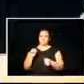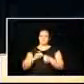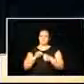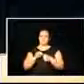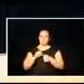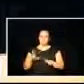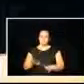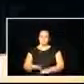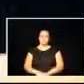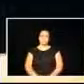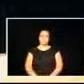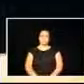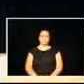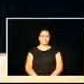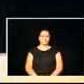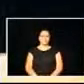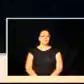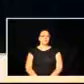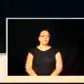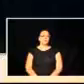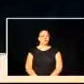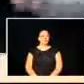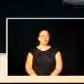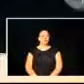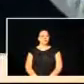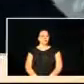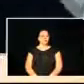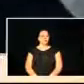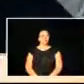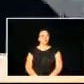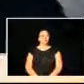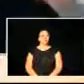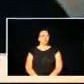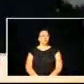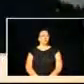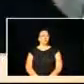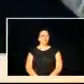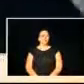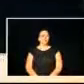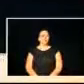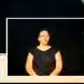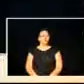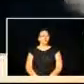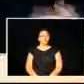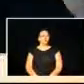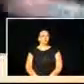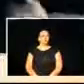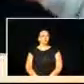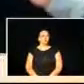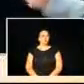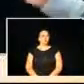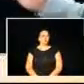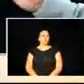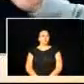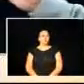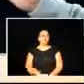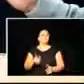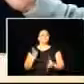impacto financeiro. E até pouco tempo a Unital disse que tinha um rombo danado, uma dívida, agora já está sobrando dinheiro. Vamos ver por que que